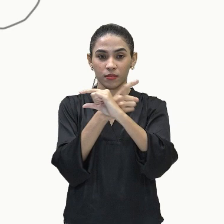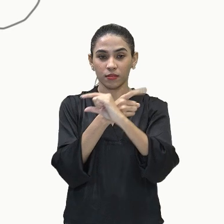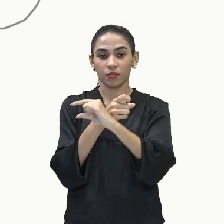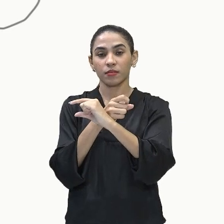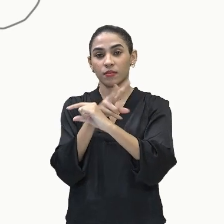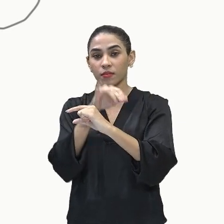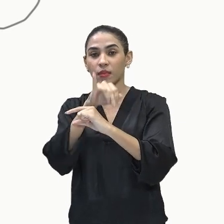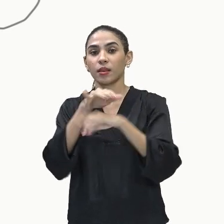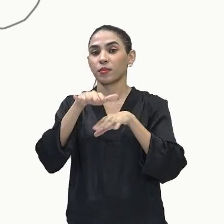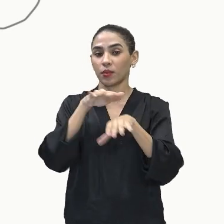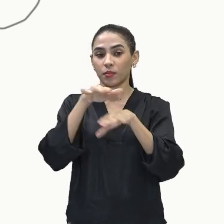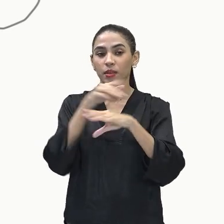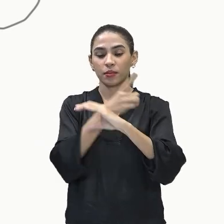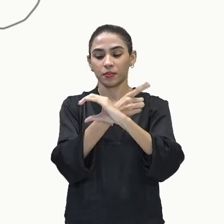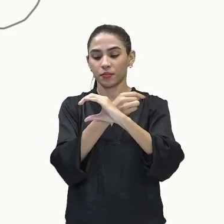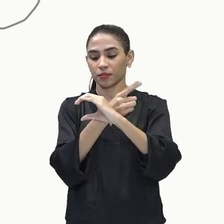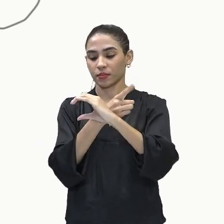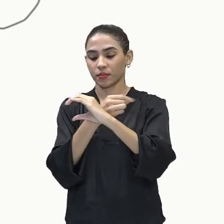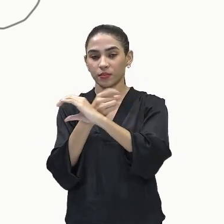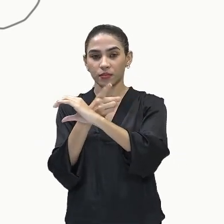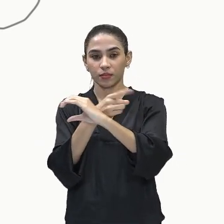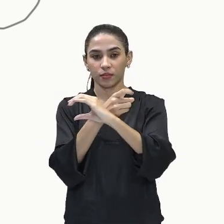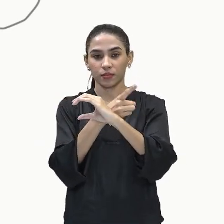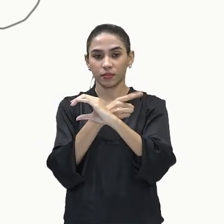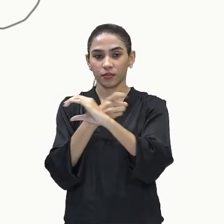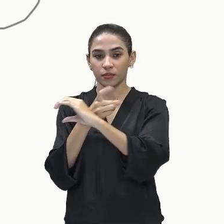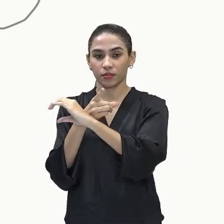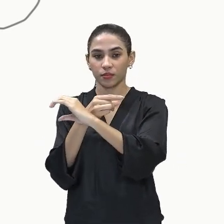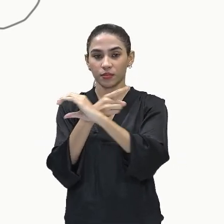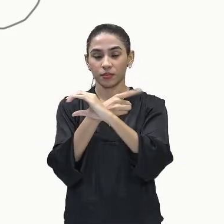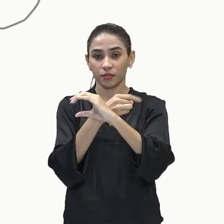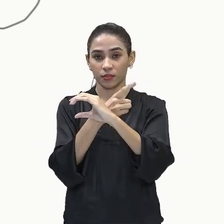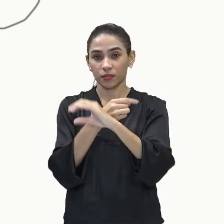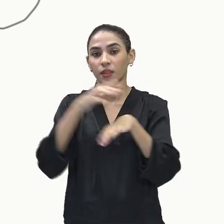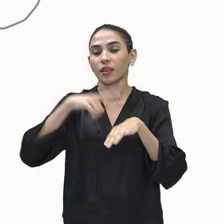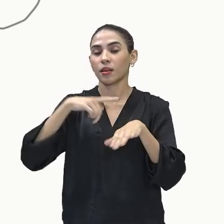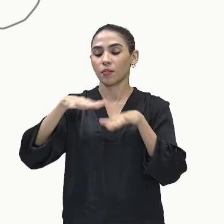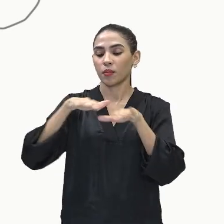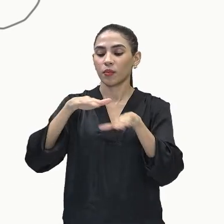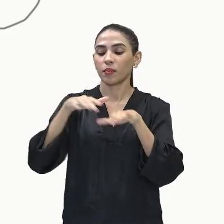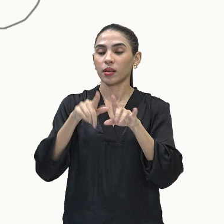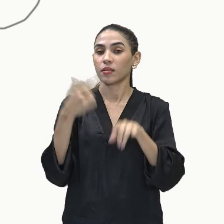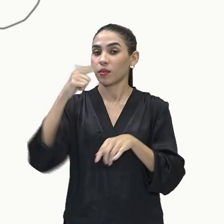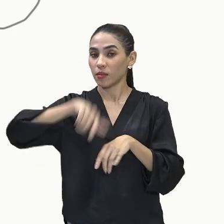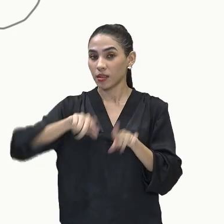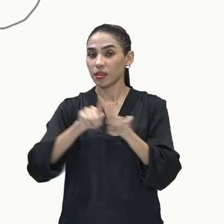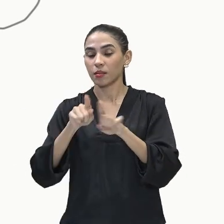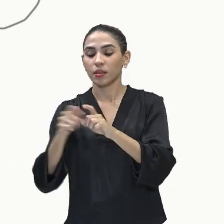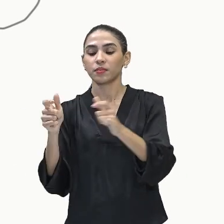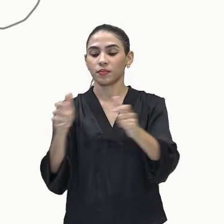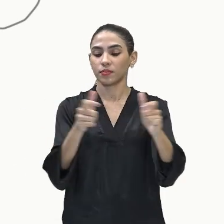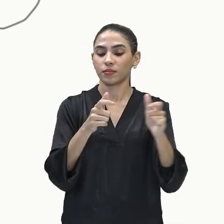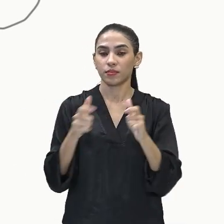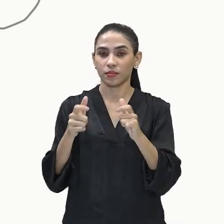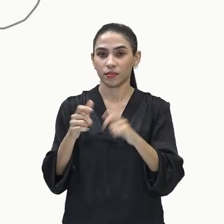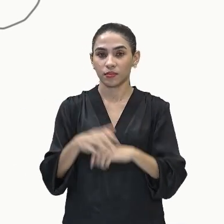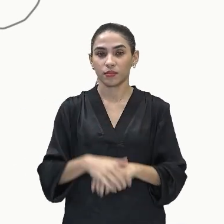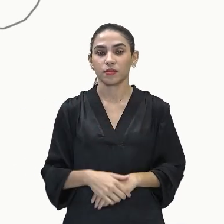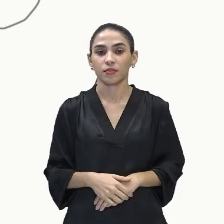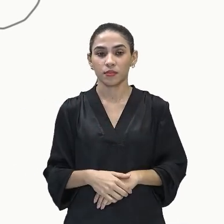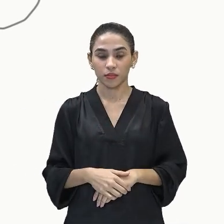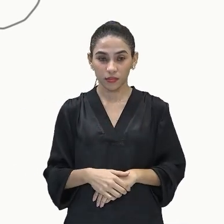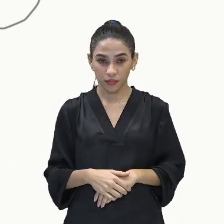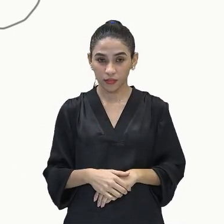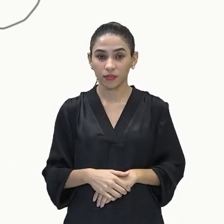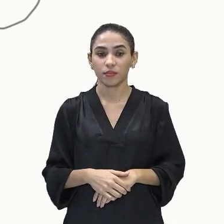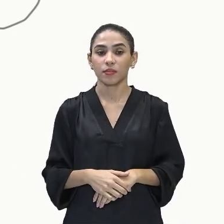se locomover, né? Ele vai movimentar esse flagelo e assim ele consegue se mover, né? E